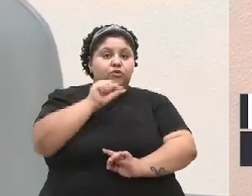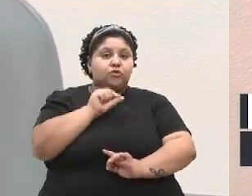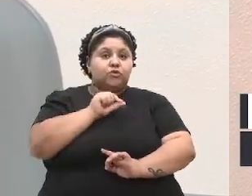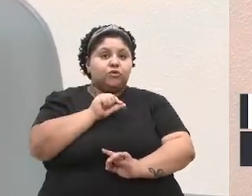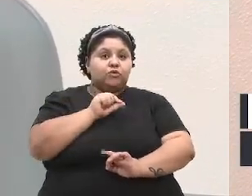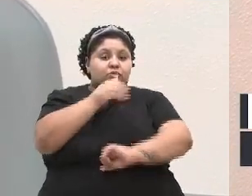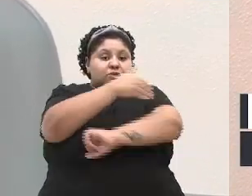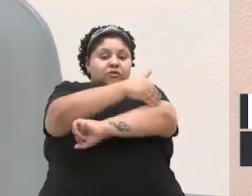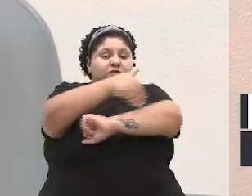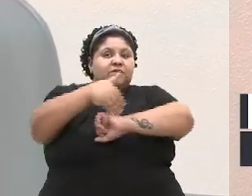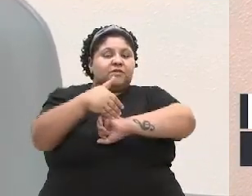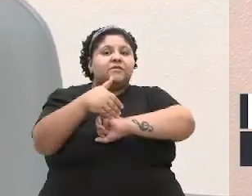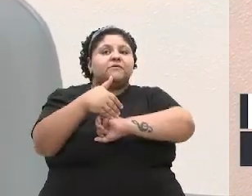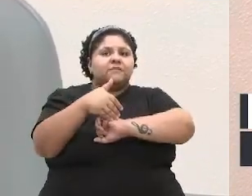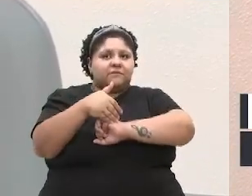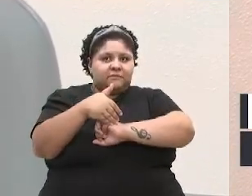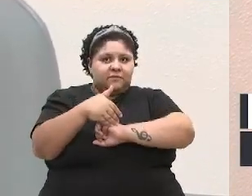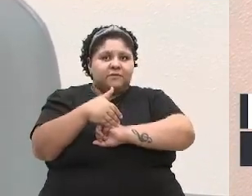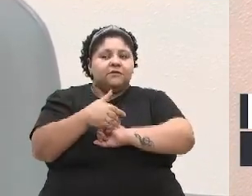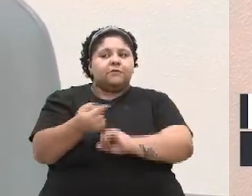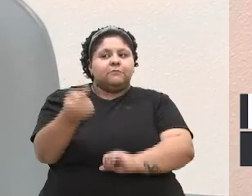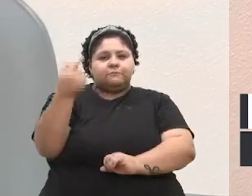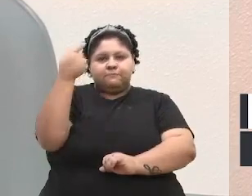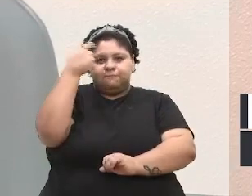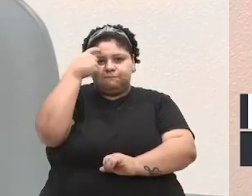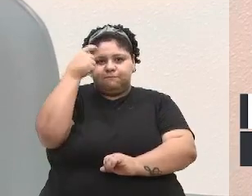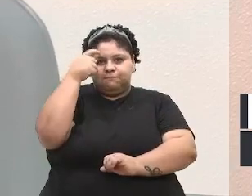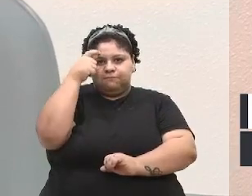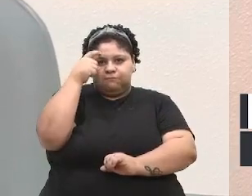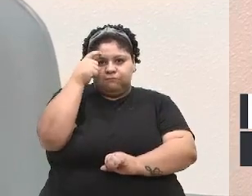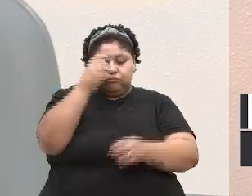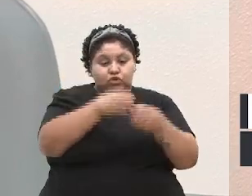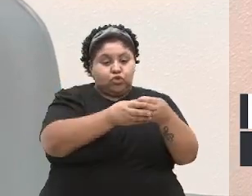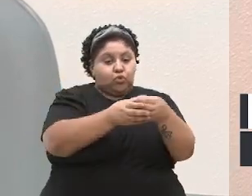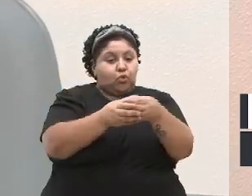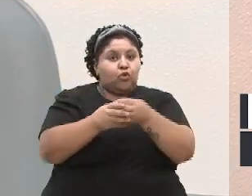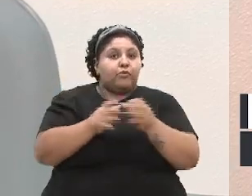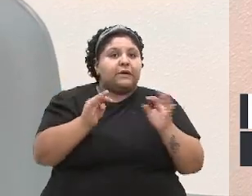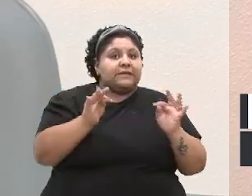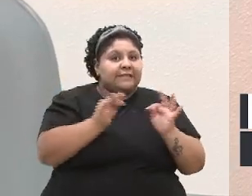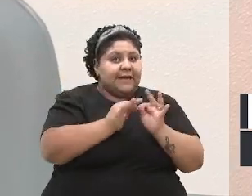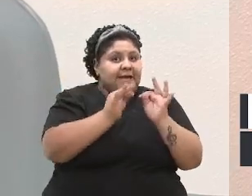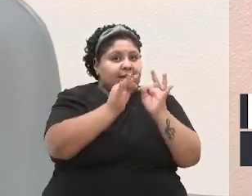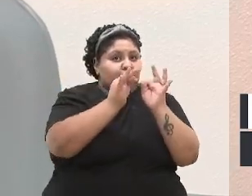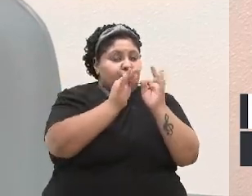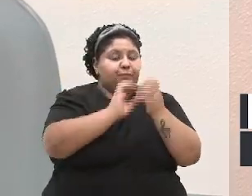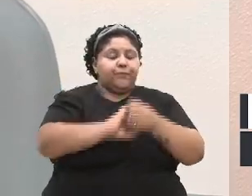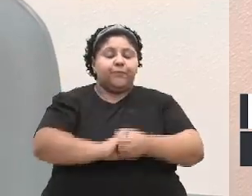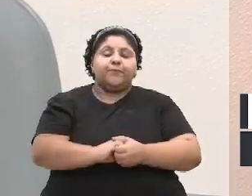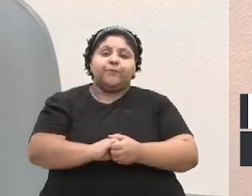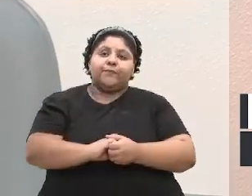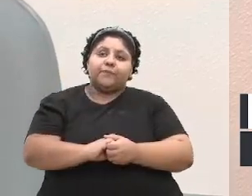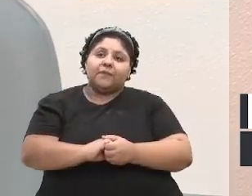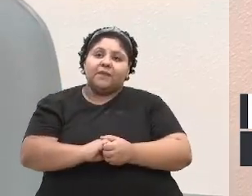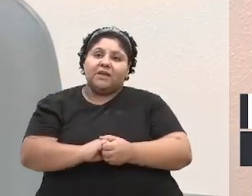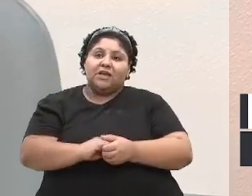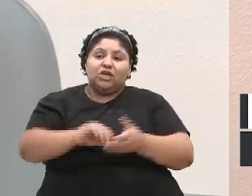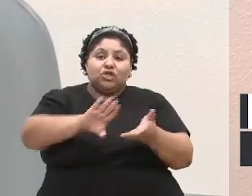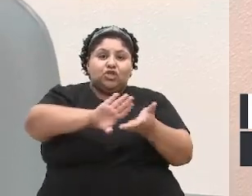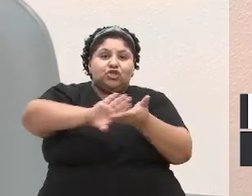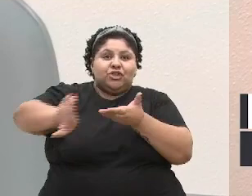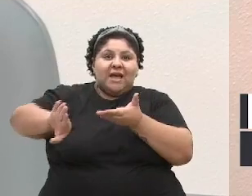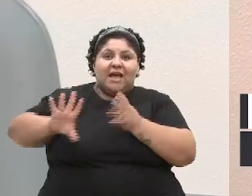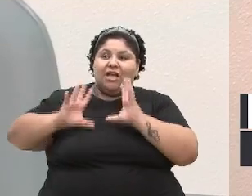vias, dessas ruas, era do entendimento de um corpo técnico, tá? Que iam nos tirar todas as